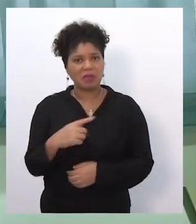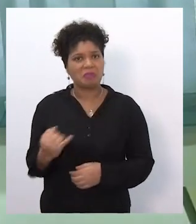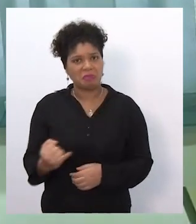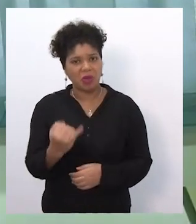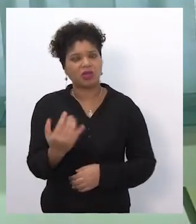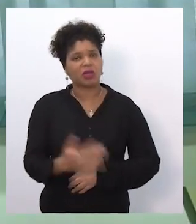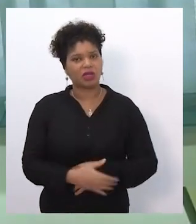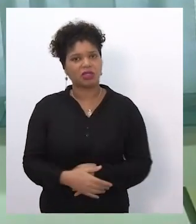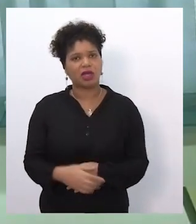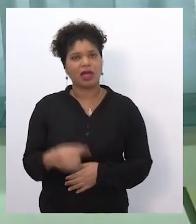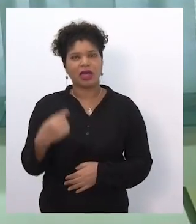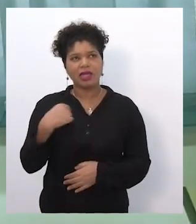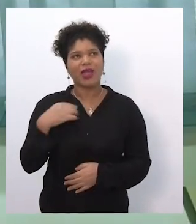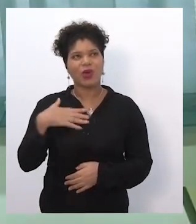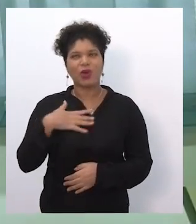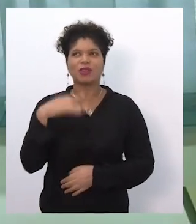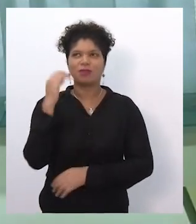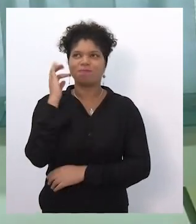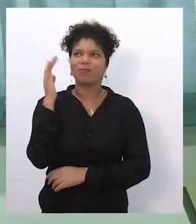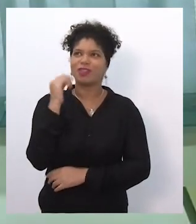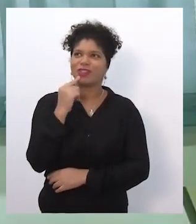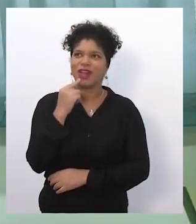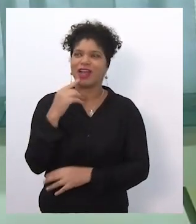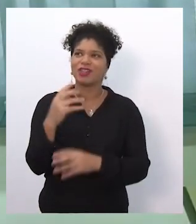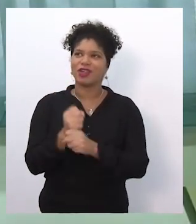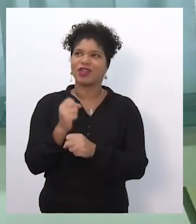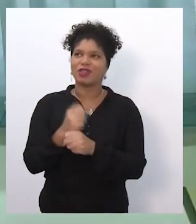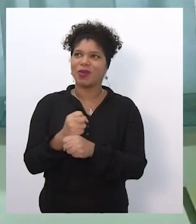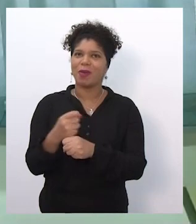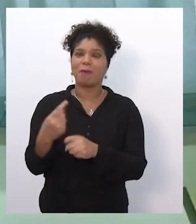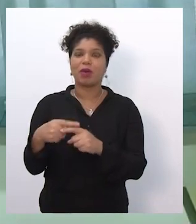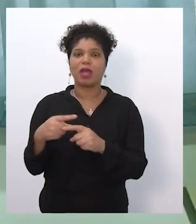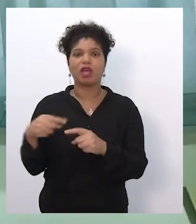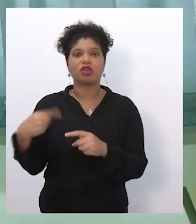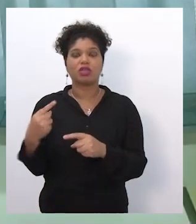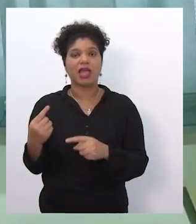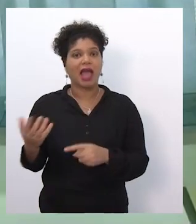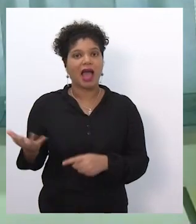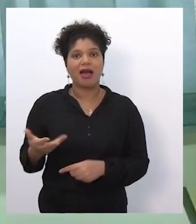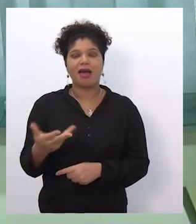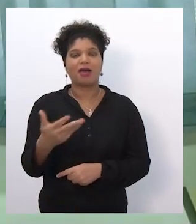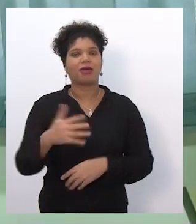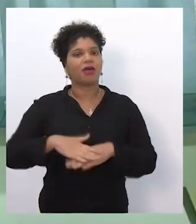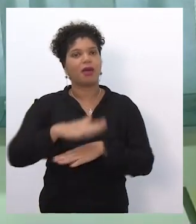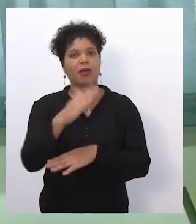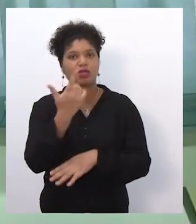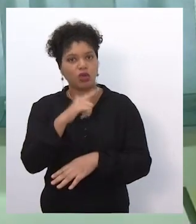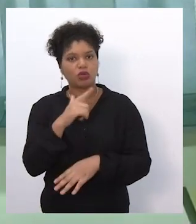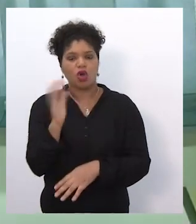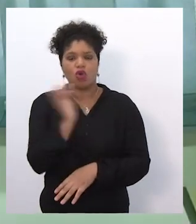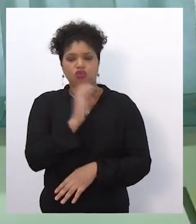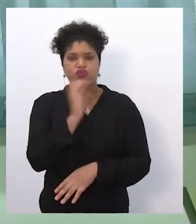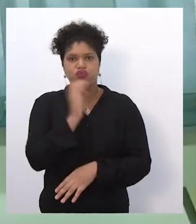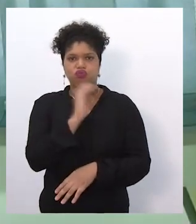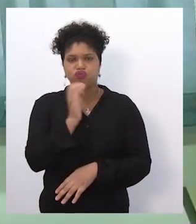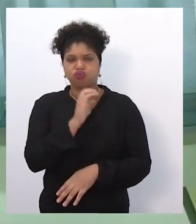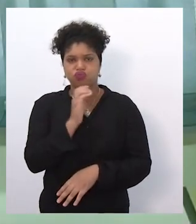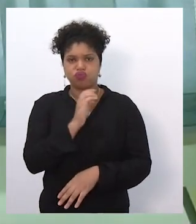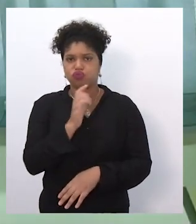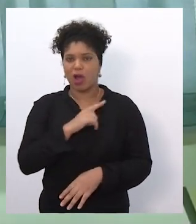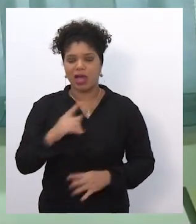gosto de levantar esses números, porque cada vez mais nós queremos mais velocidade, nós queremos algo mais rápido,